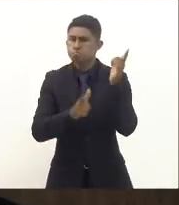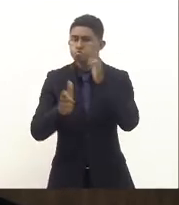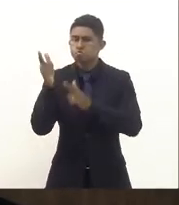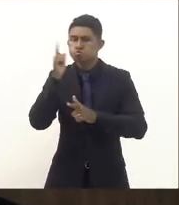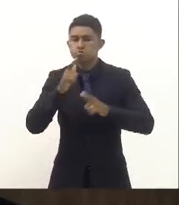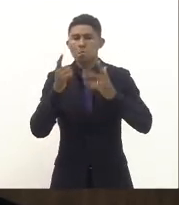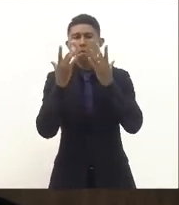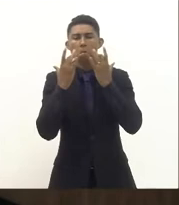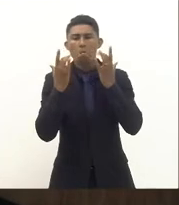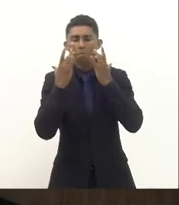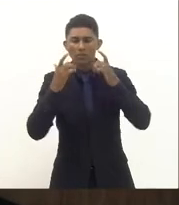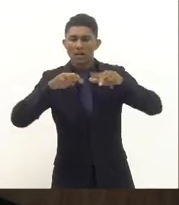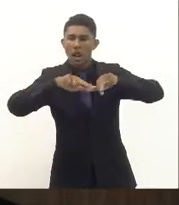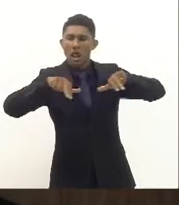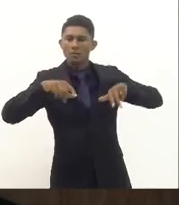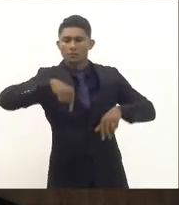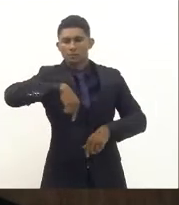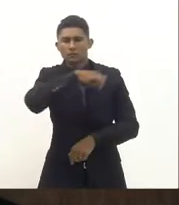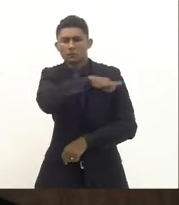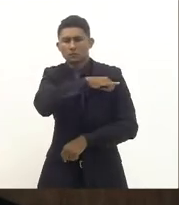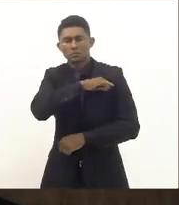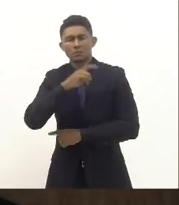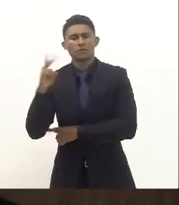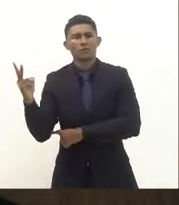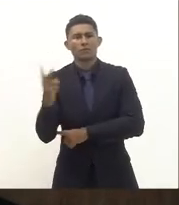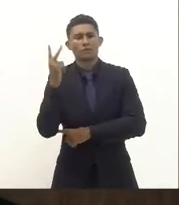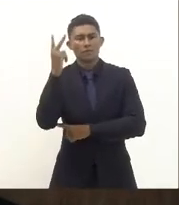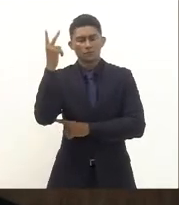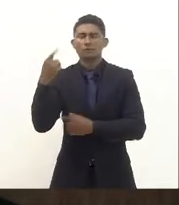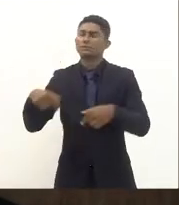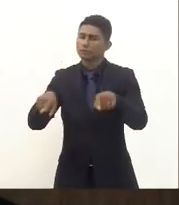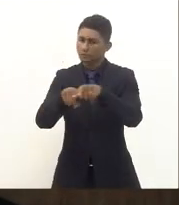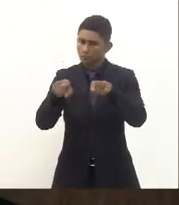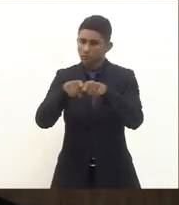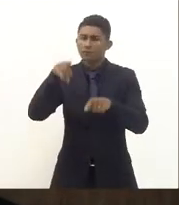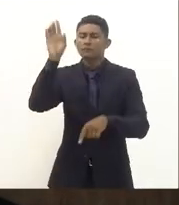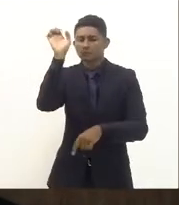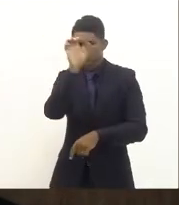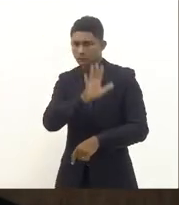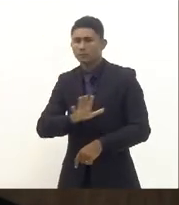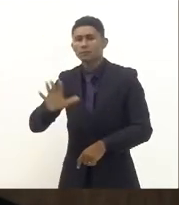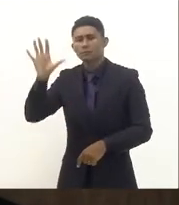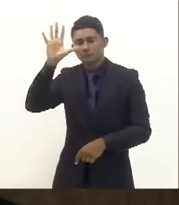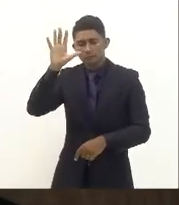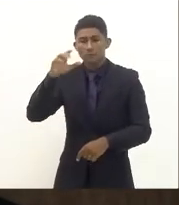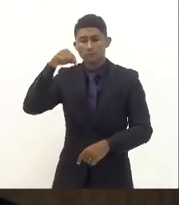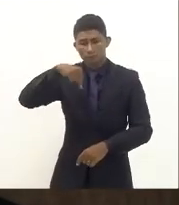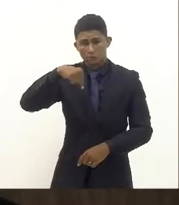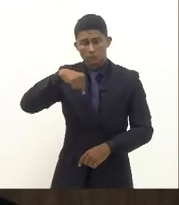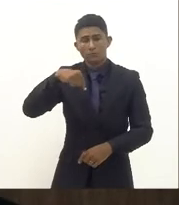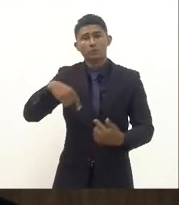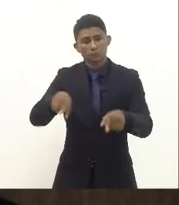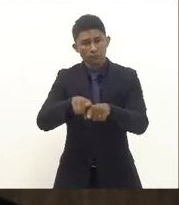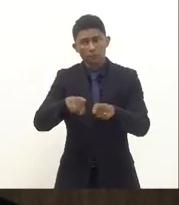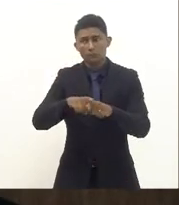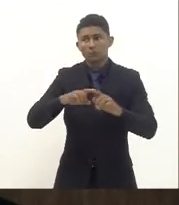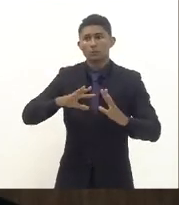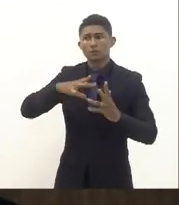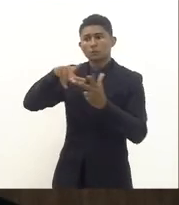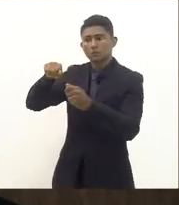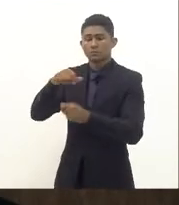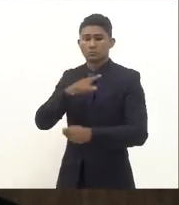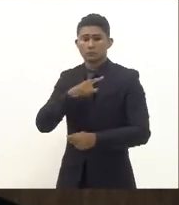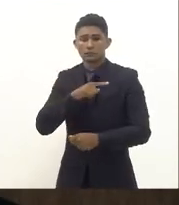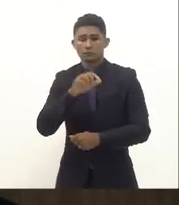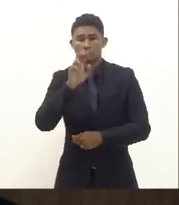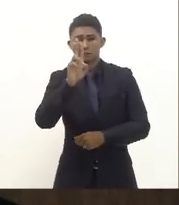das artes cênicas e do Rio de Janeiro e do Brasil com reconhecimento nacional e internacional a própria Unesco